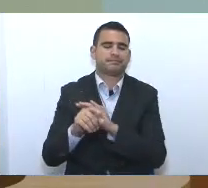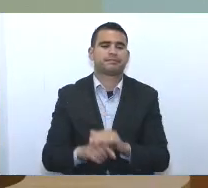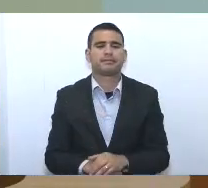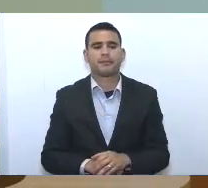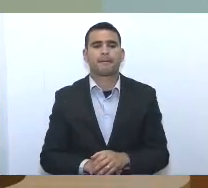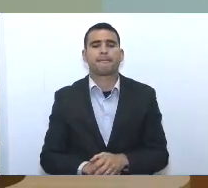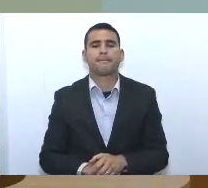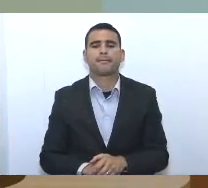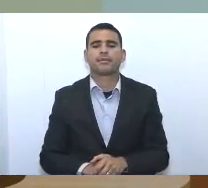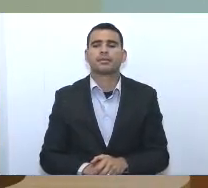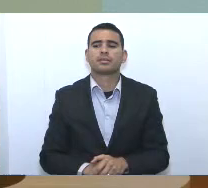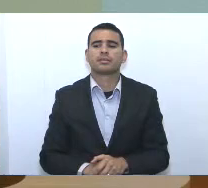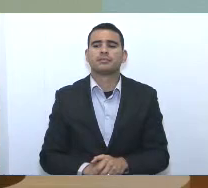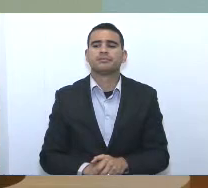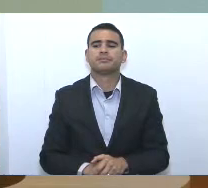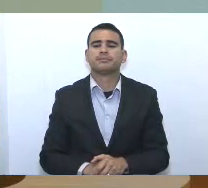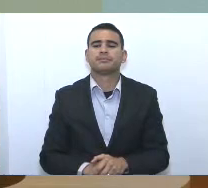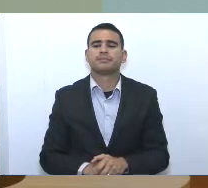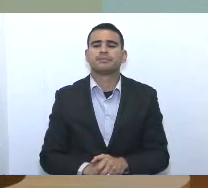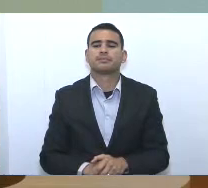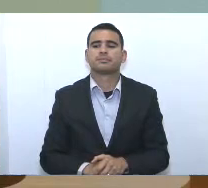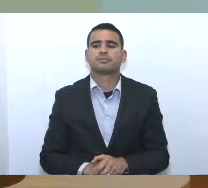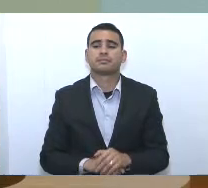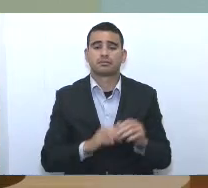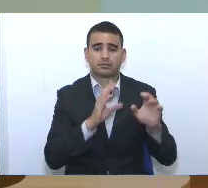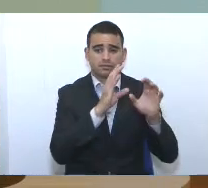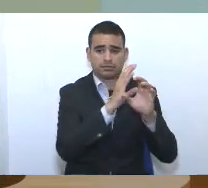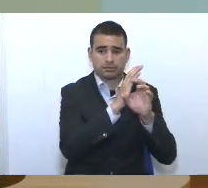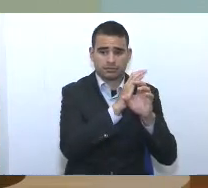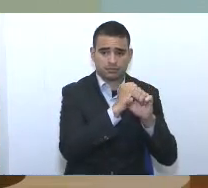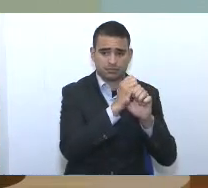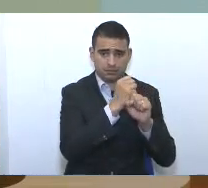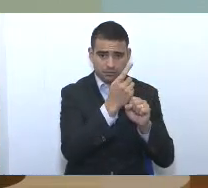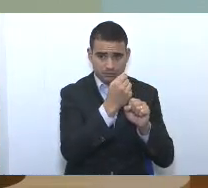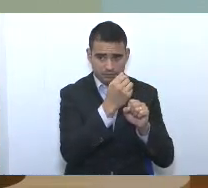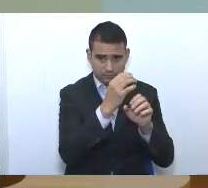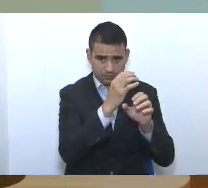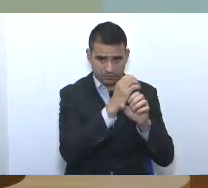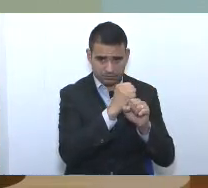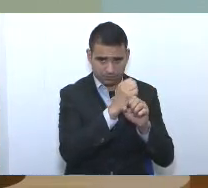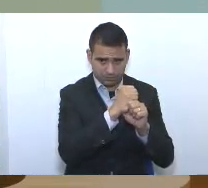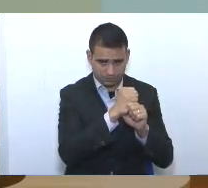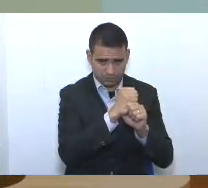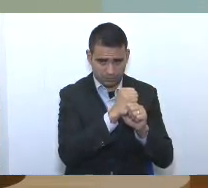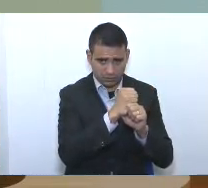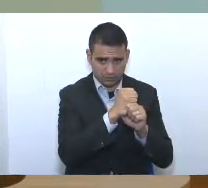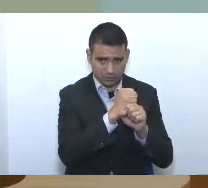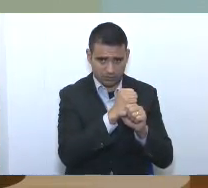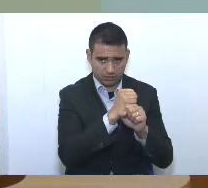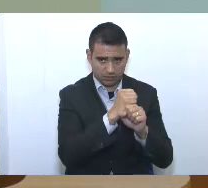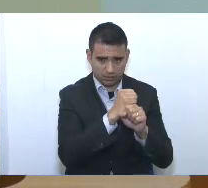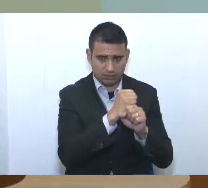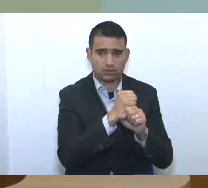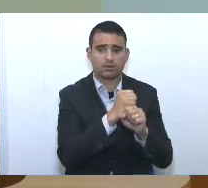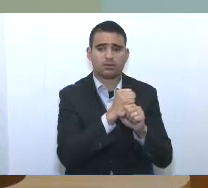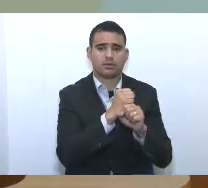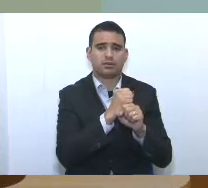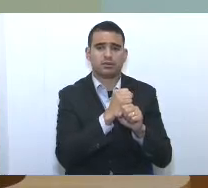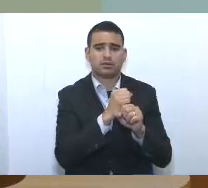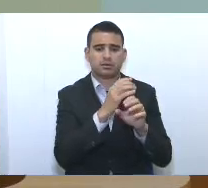falando, qual é o impacto real no orçamento, como impactou no orçamento essa questão, essa vocação da